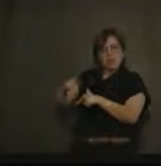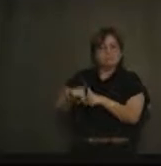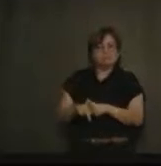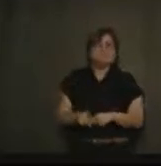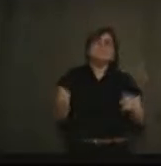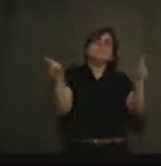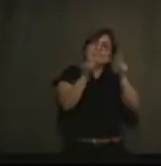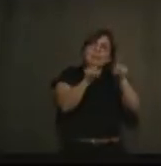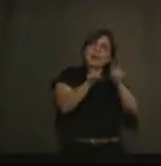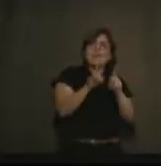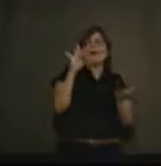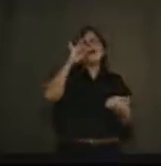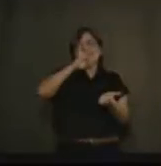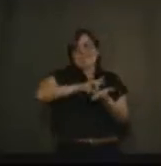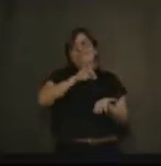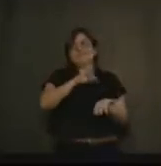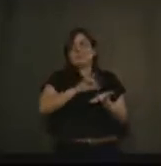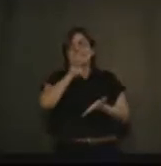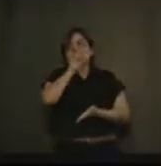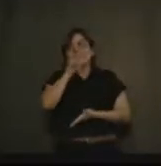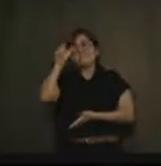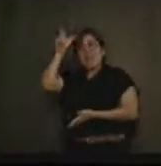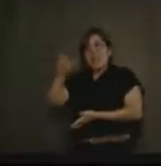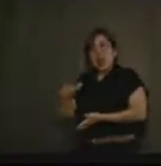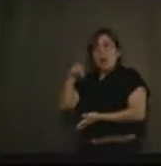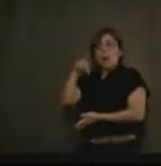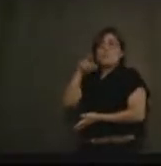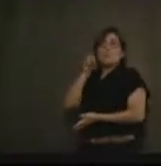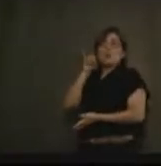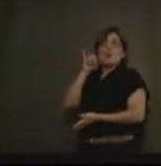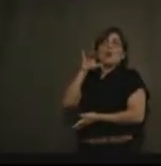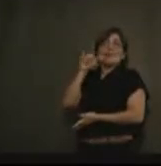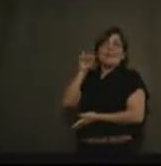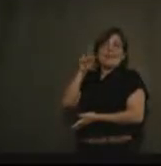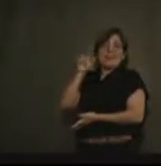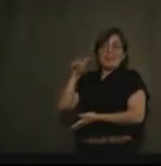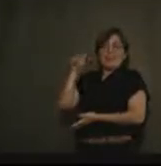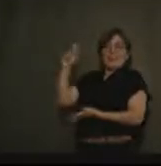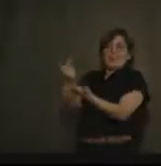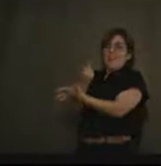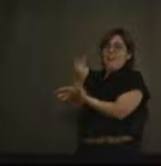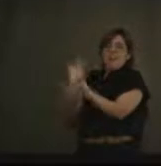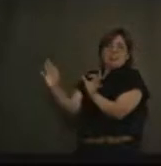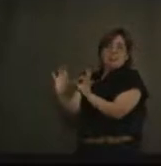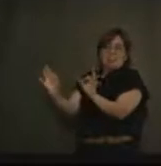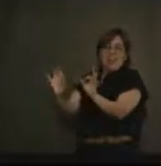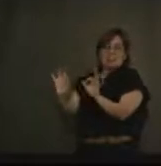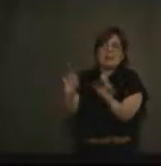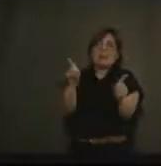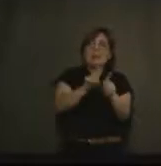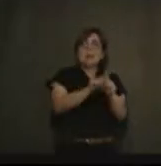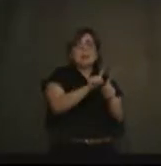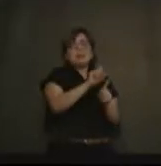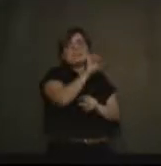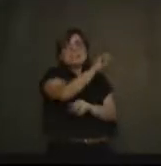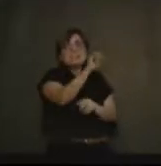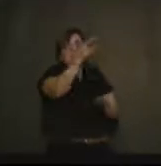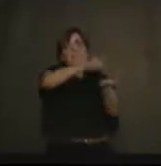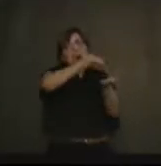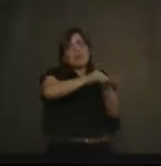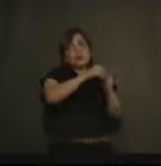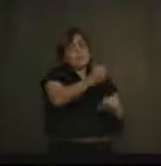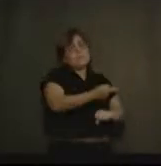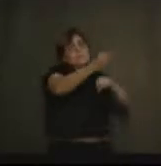francos, se Poincaré não tivesse cometido um erro e se não houvesse um prêmio científico, ninguém